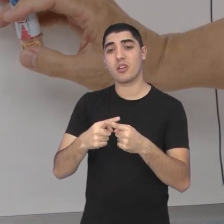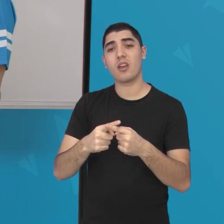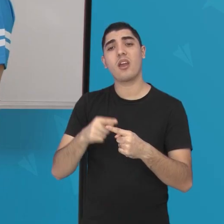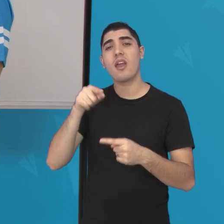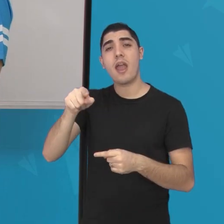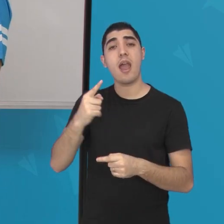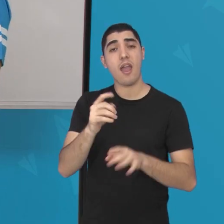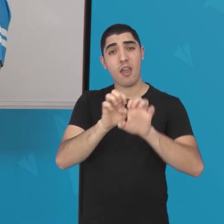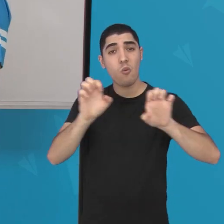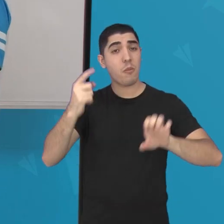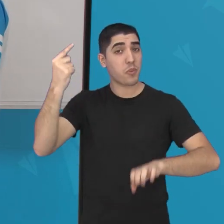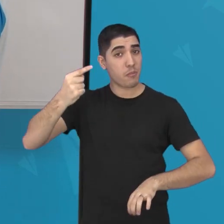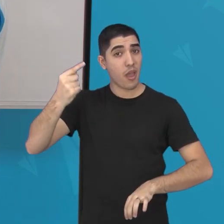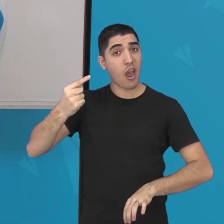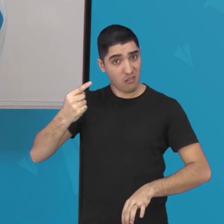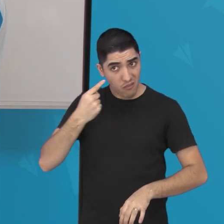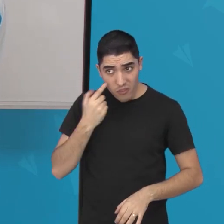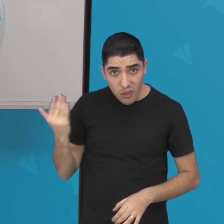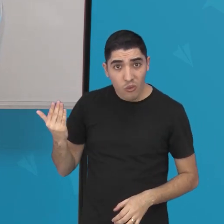grau. Que sorte, né?